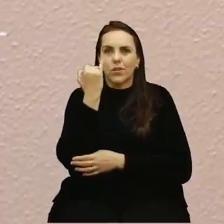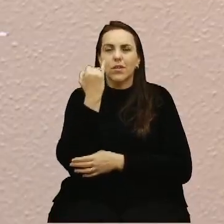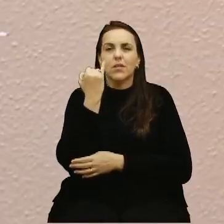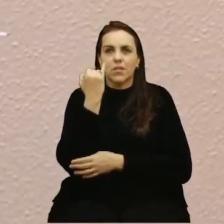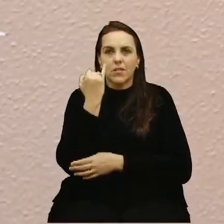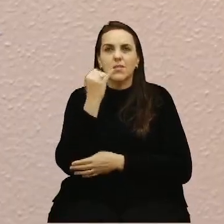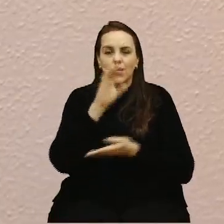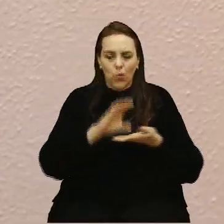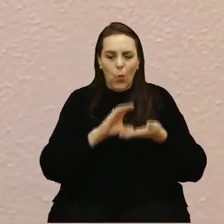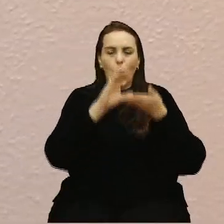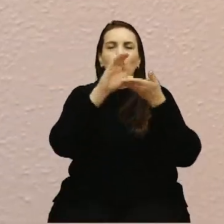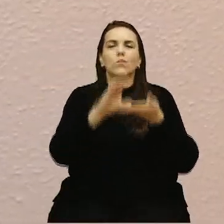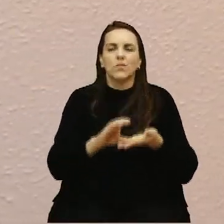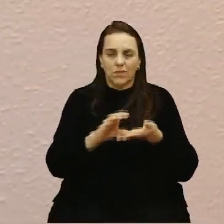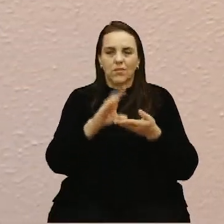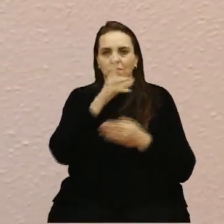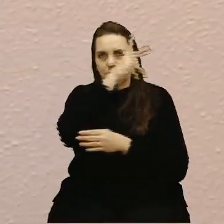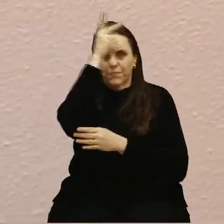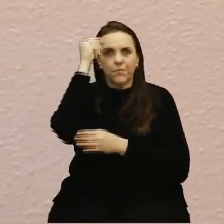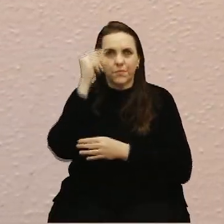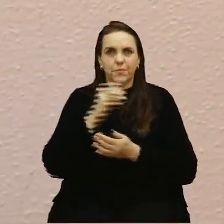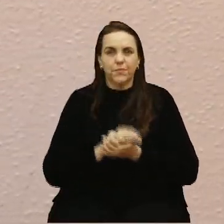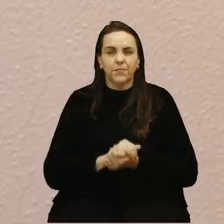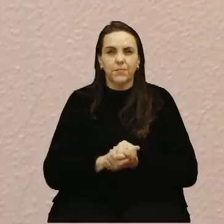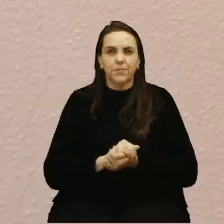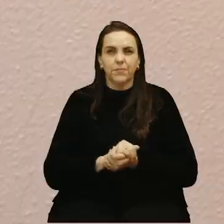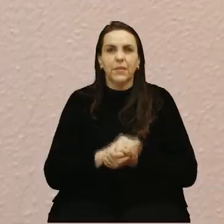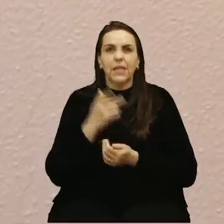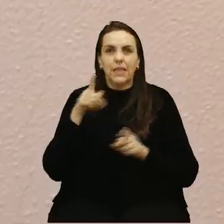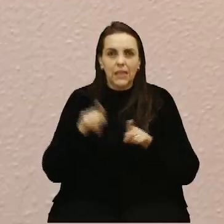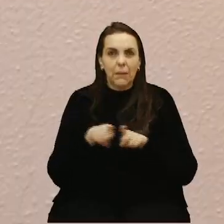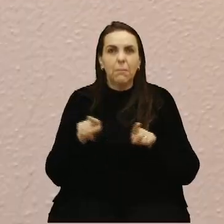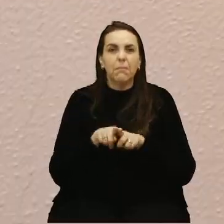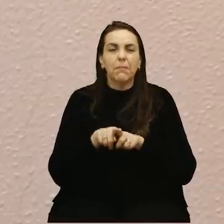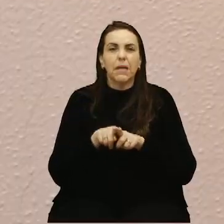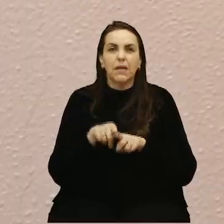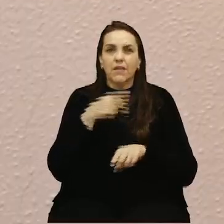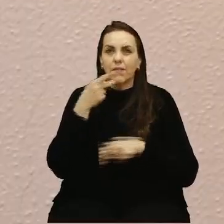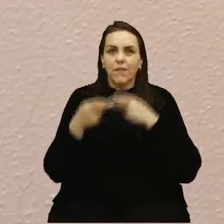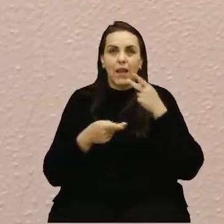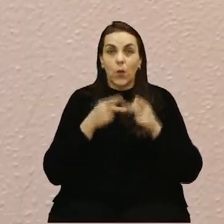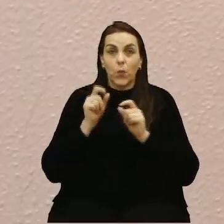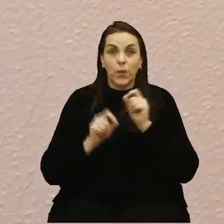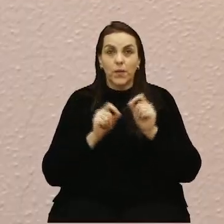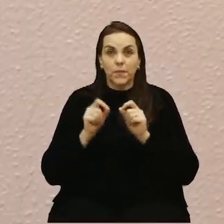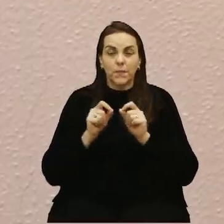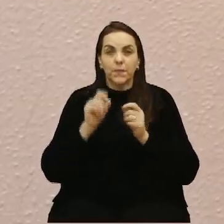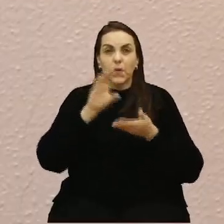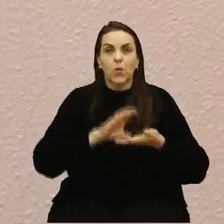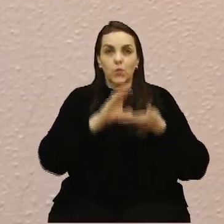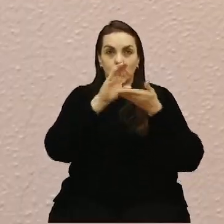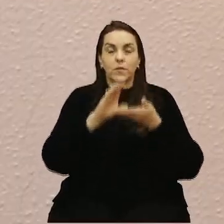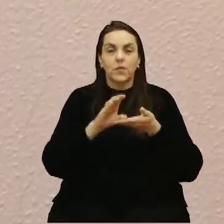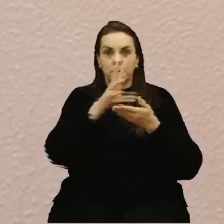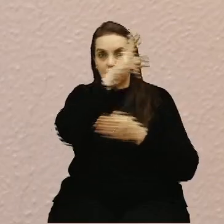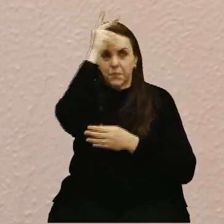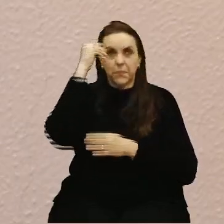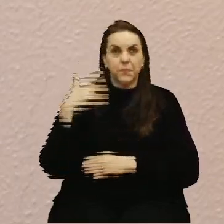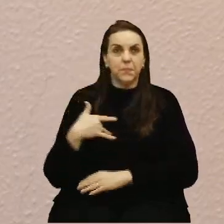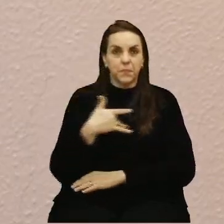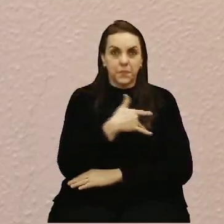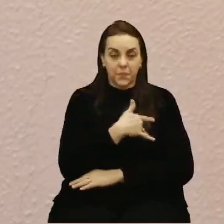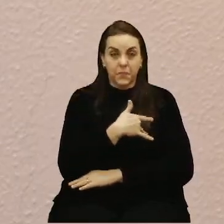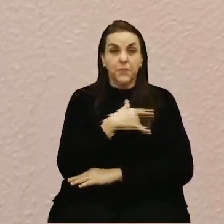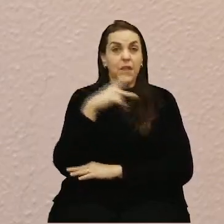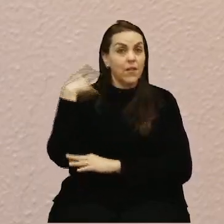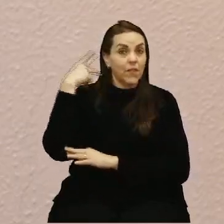conselhos municipais e reforçar também e destacar, né, sobre o Conselho Municipal de Saúde, o vereador Rafael Bueno, que é o